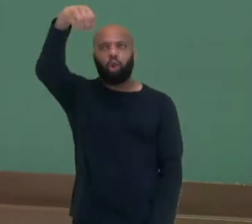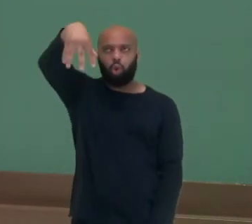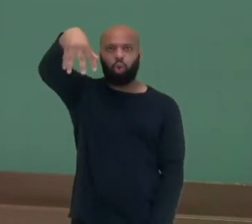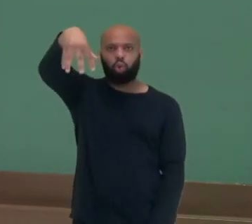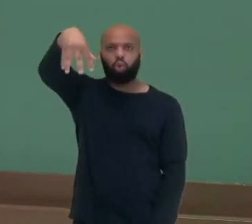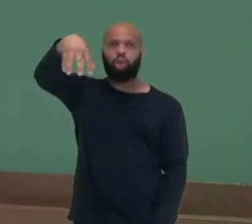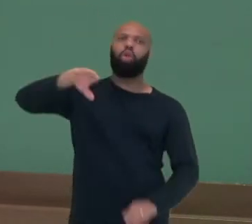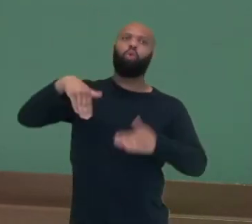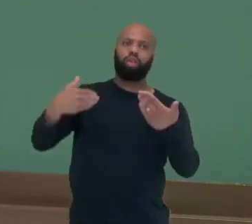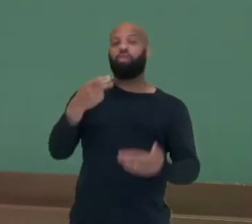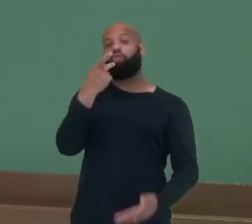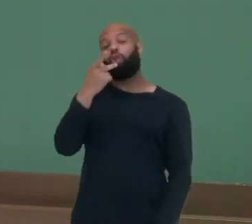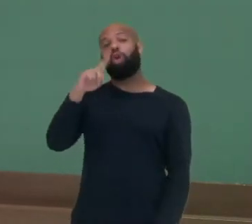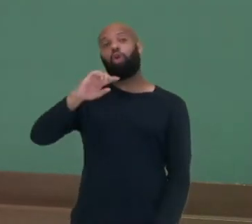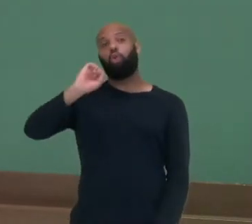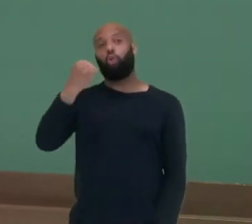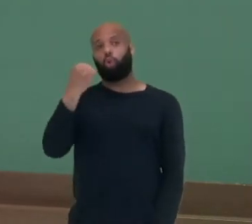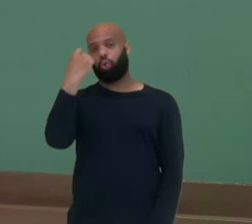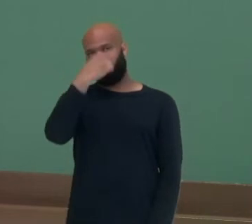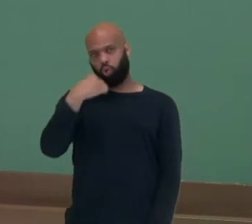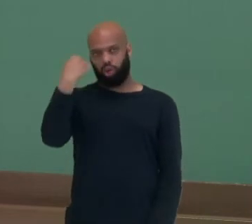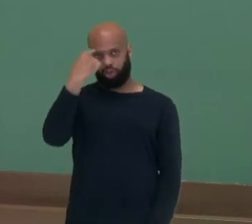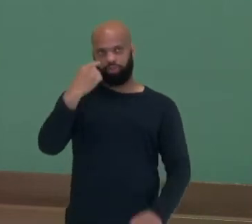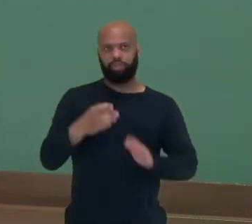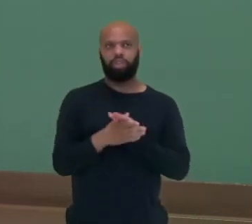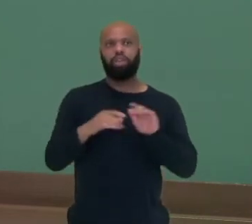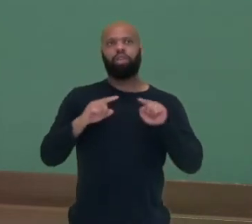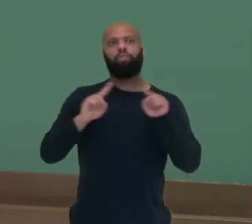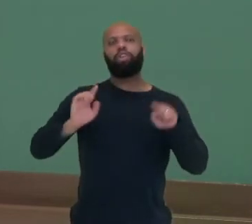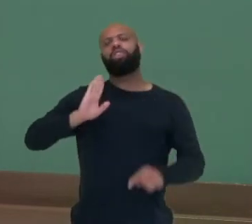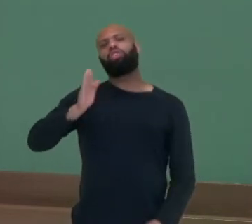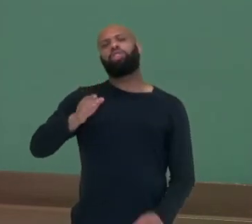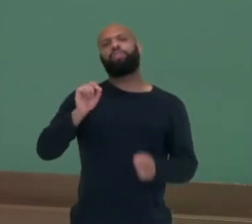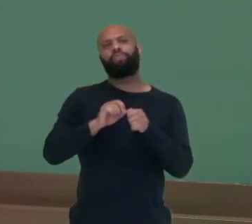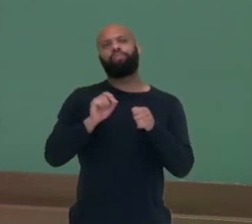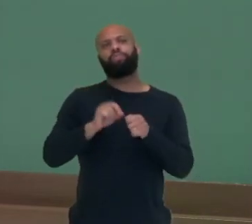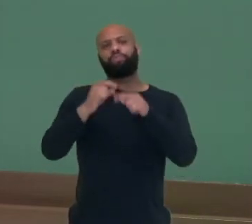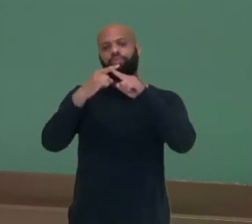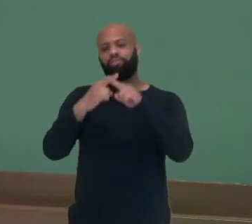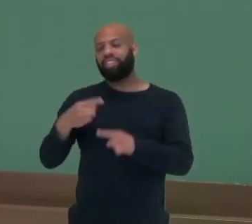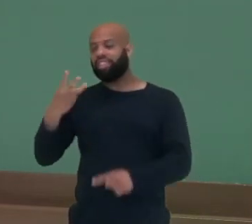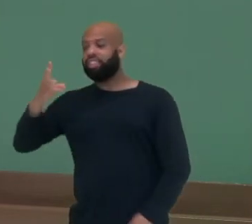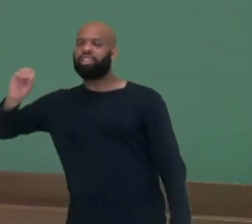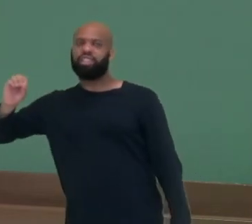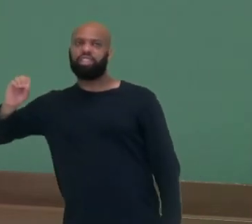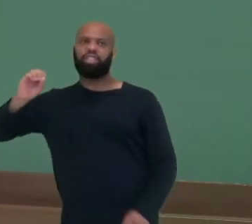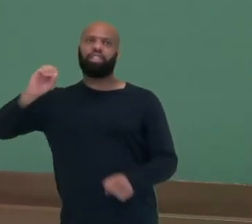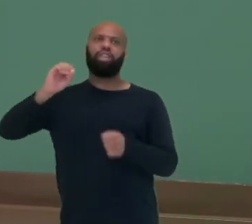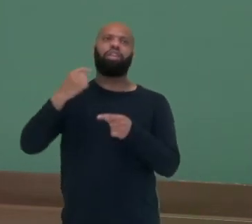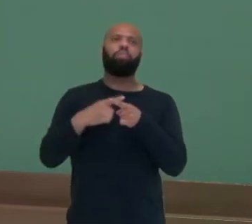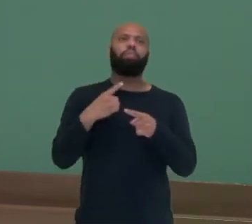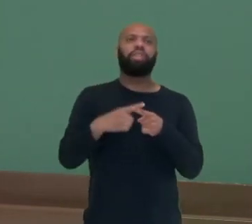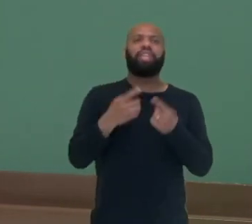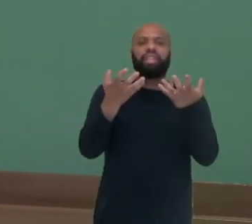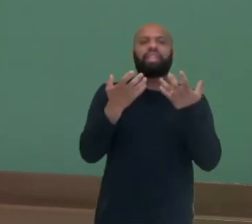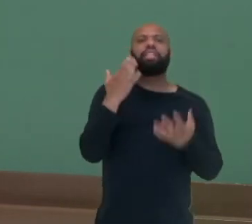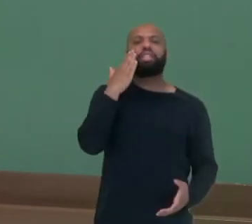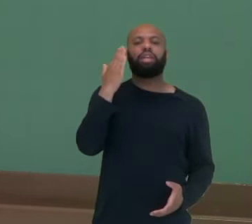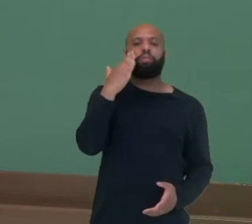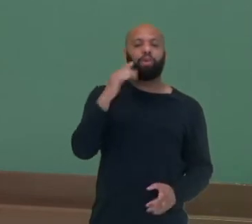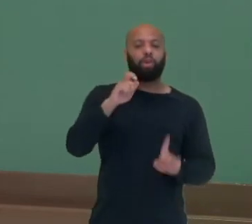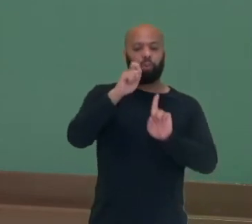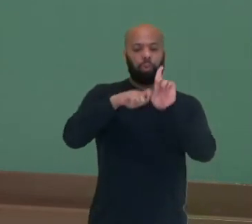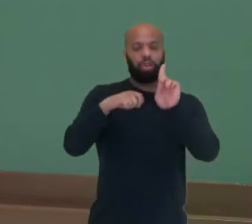no enunciado, 8 horas. Só que nós já vamos multiplicar por 30, porque ele quer saber ao final